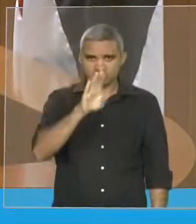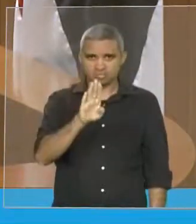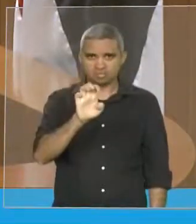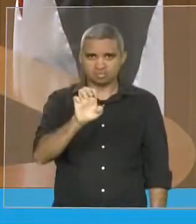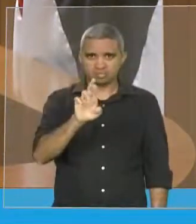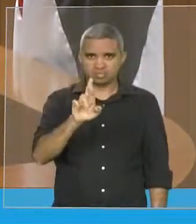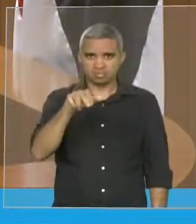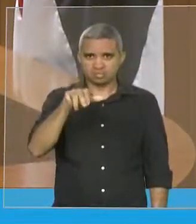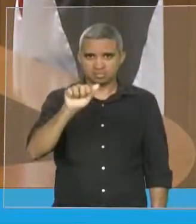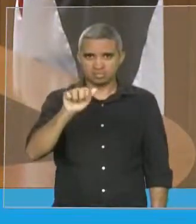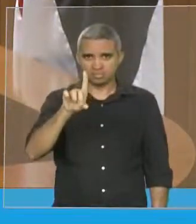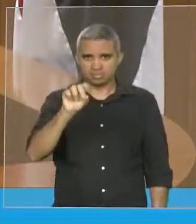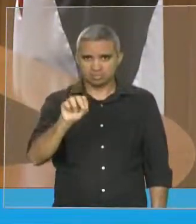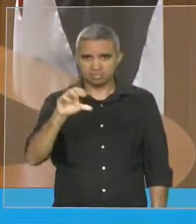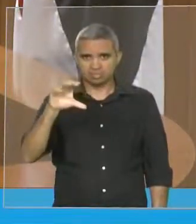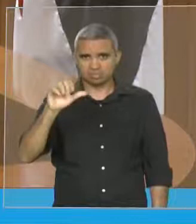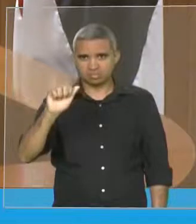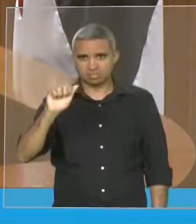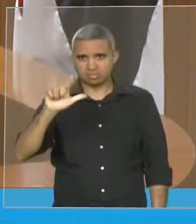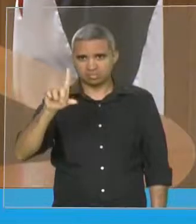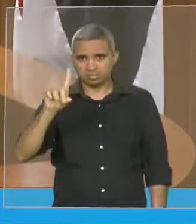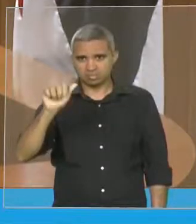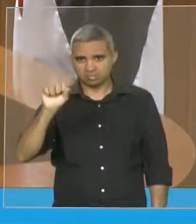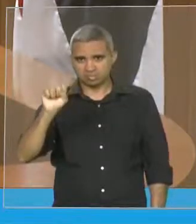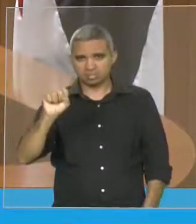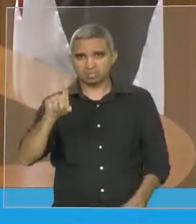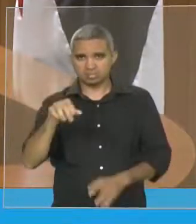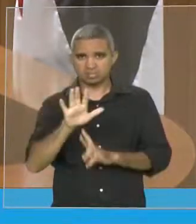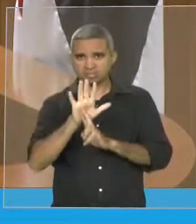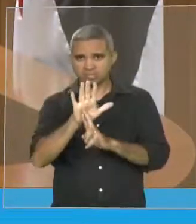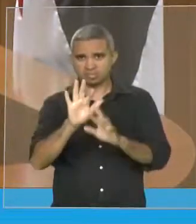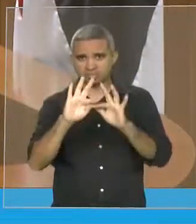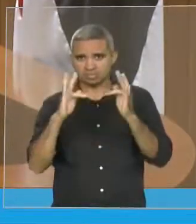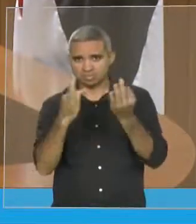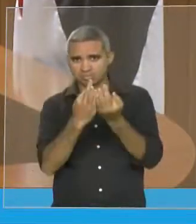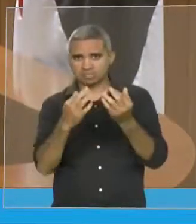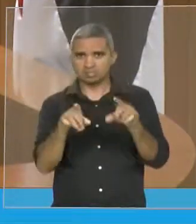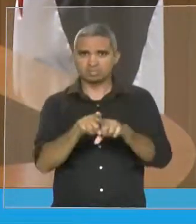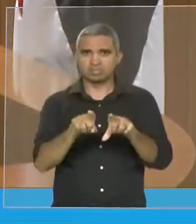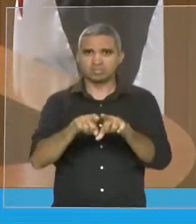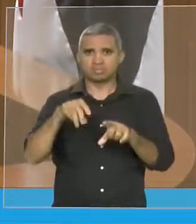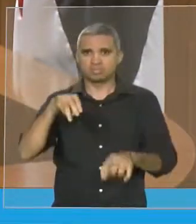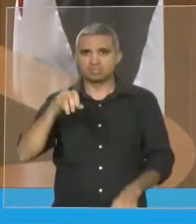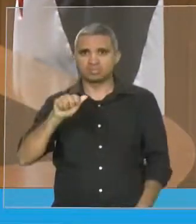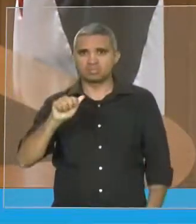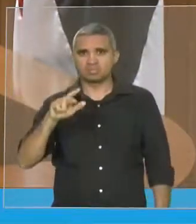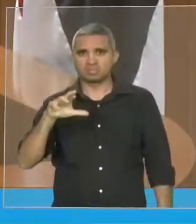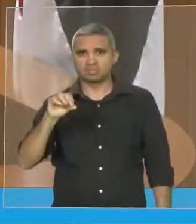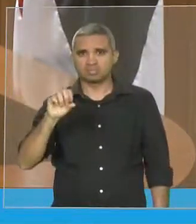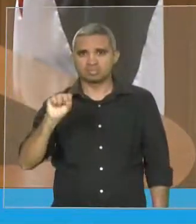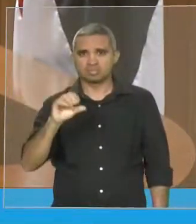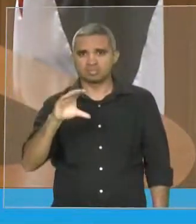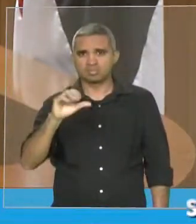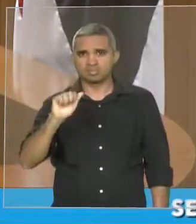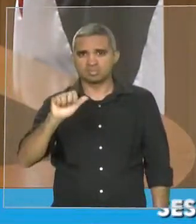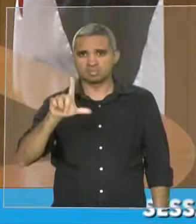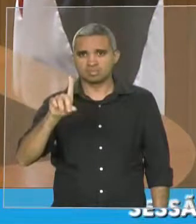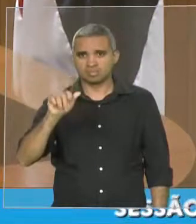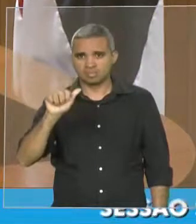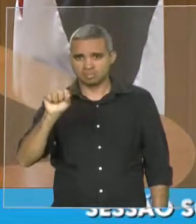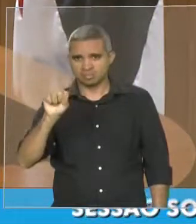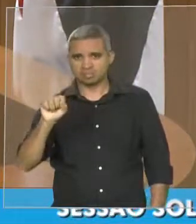como representante da família. Marcos Caldas também está ali, representando a família.